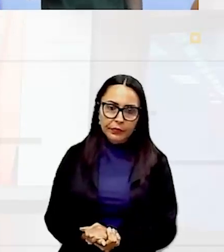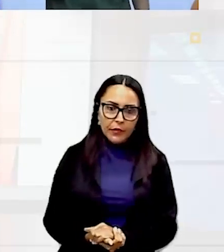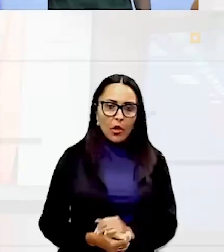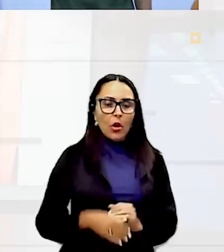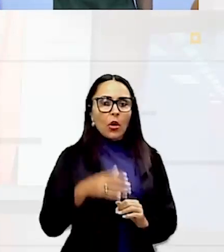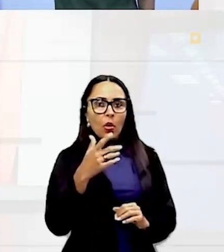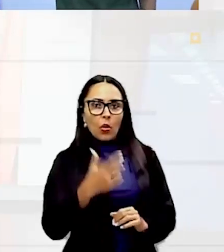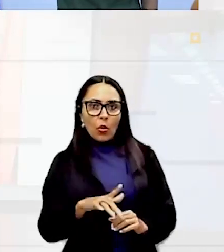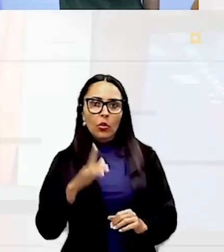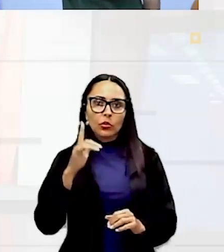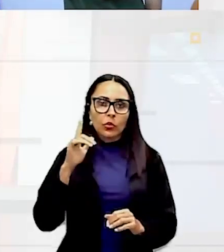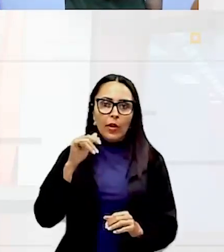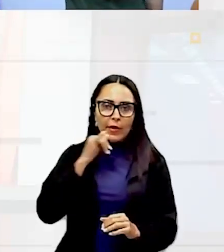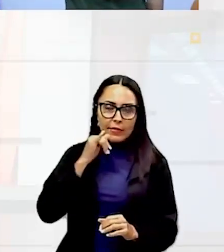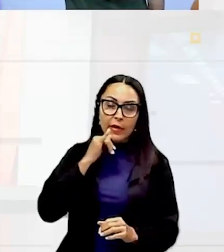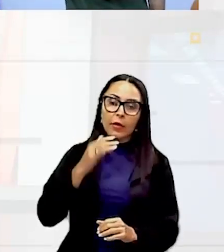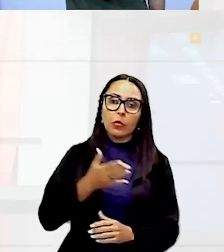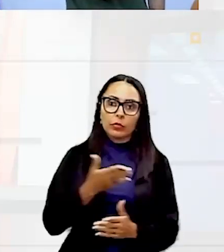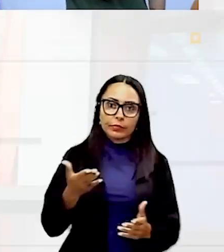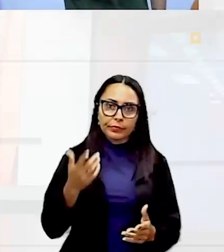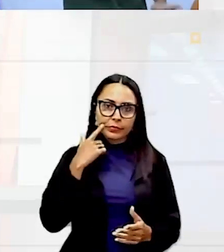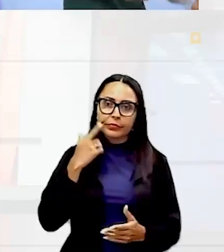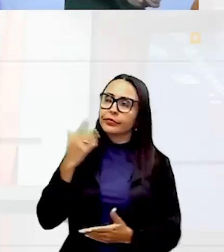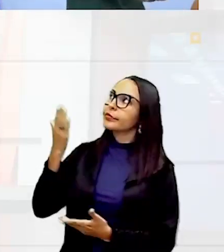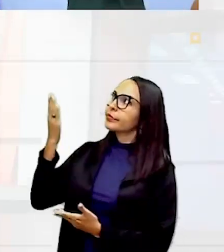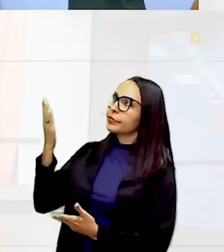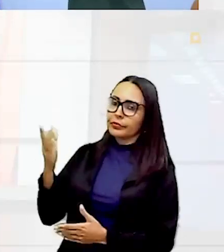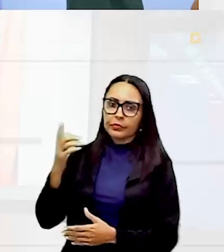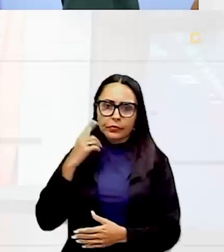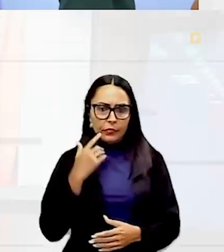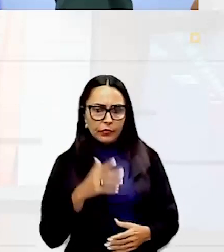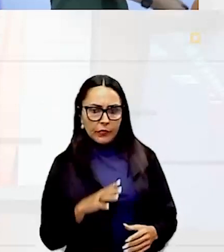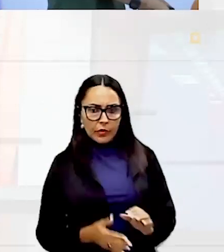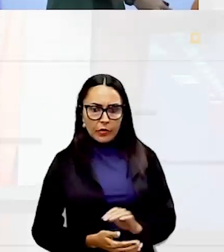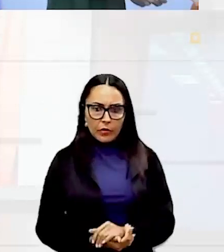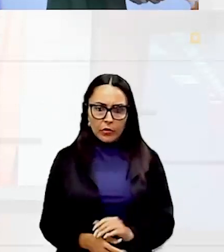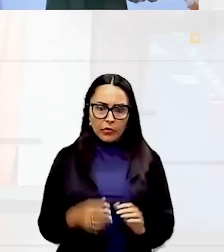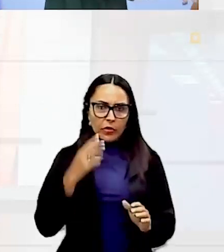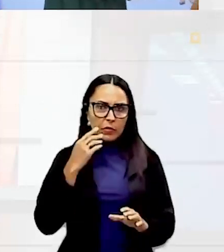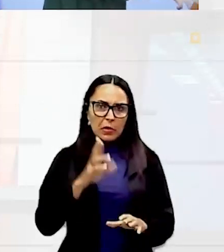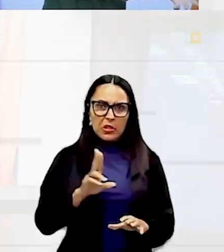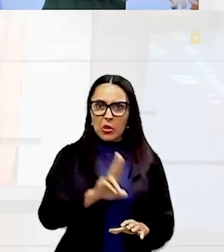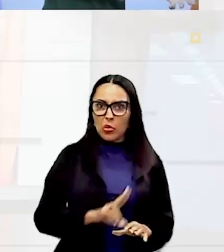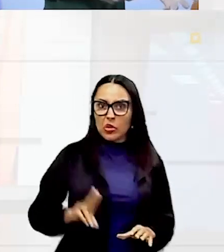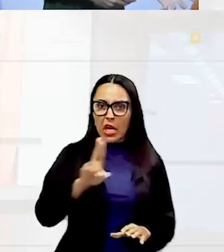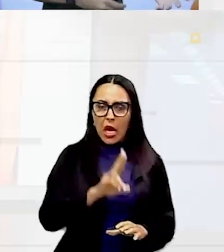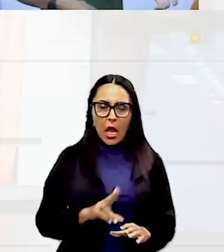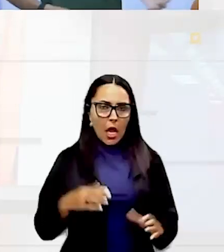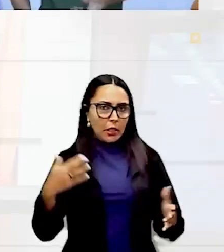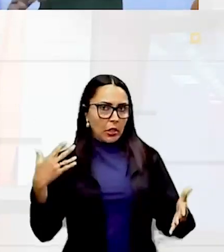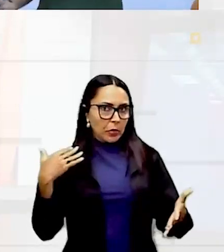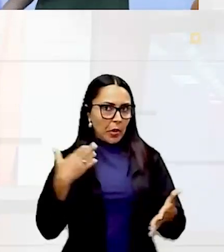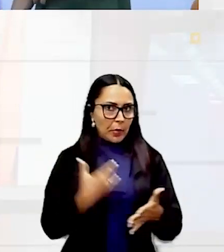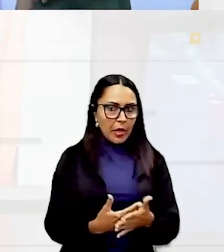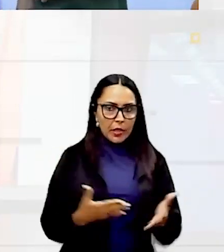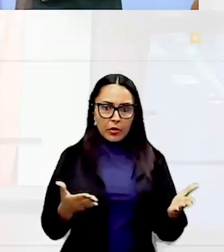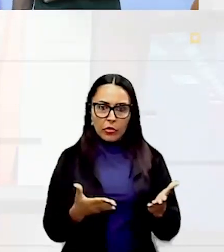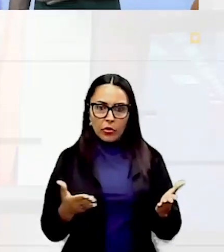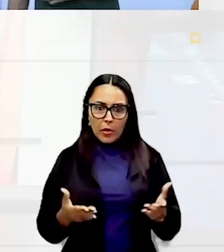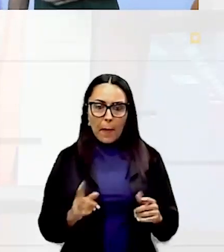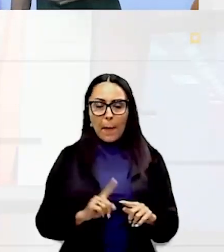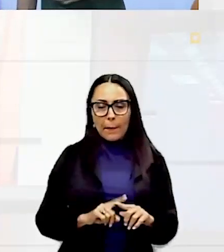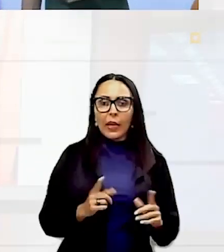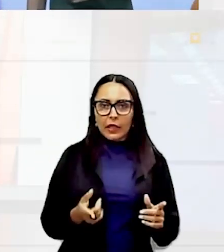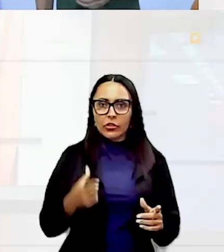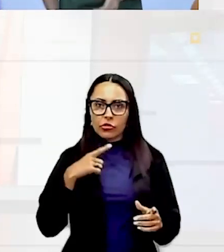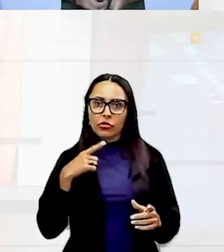exemplo que eu trouxe, que eu não estou vendo muito ser usada ultimamente em jogos, mas ainda assim